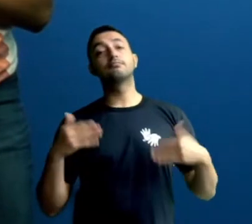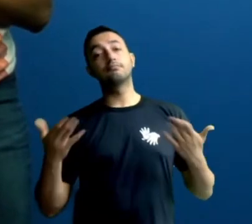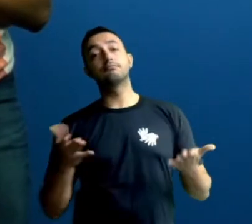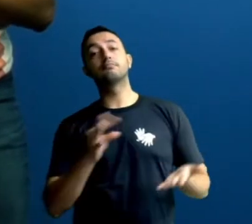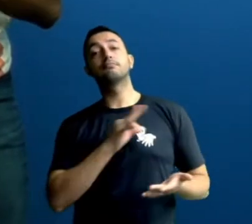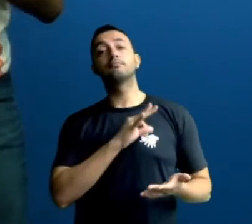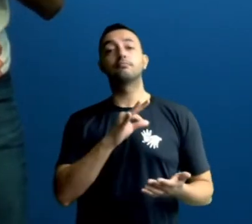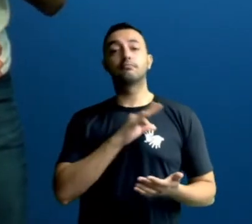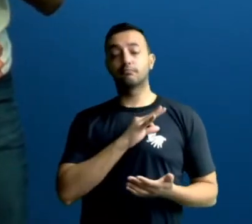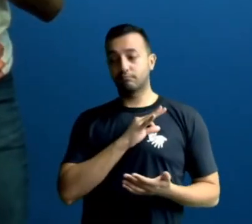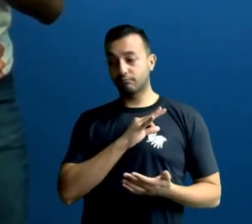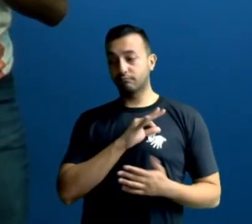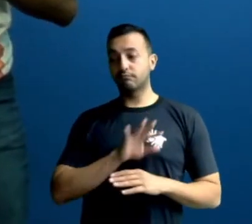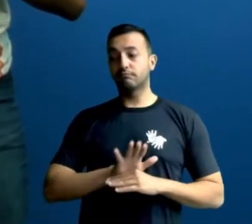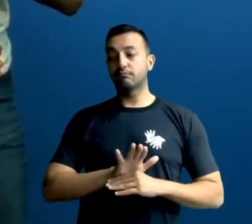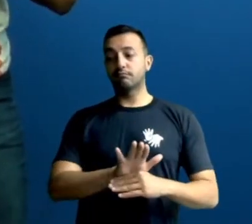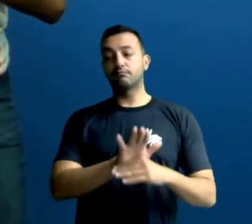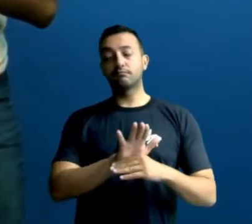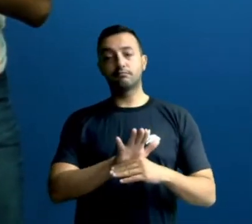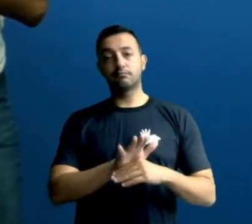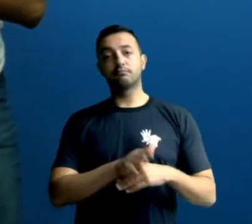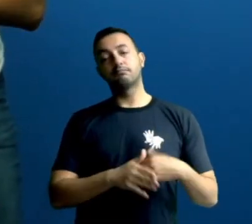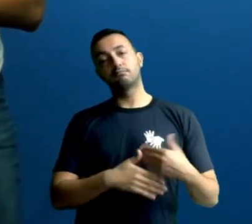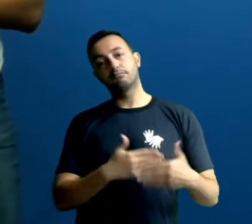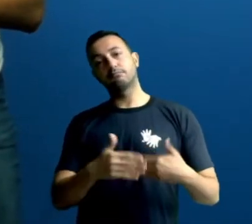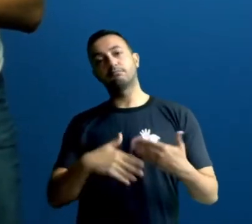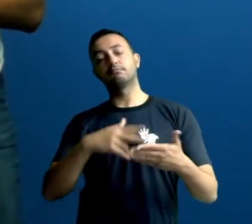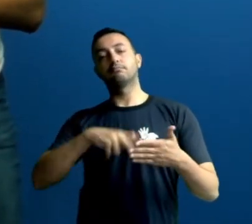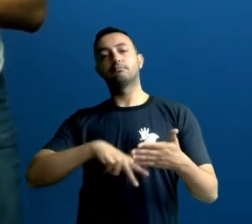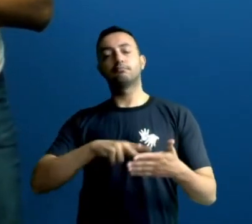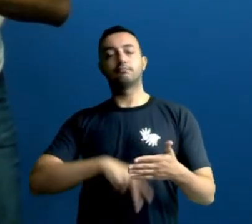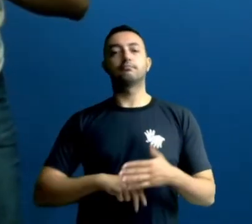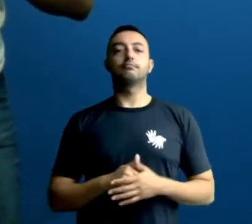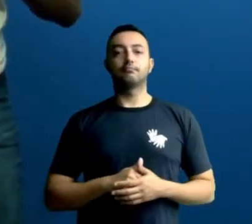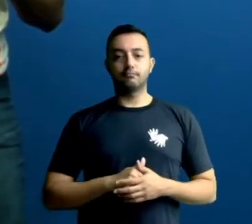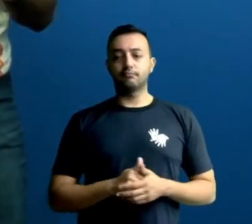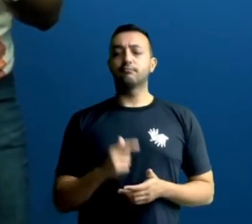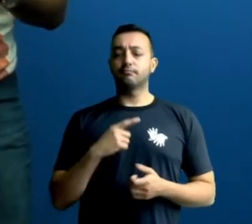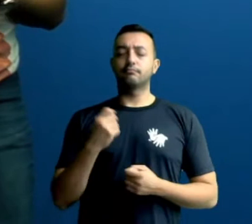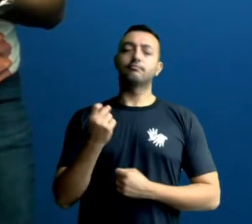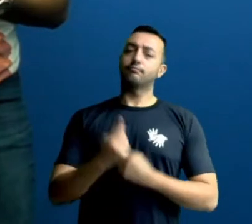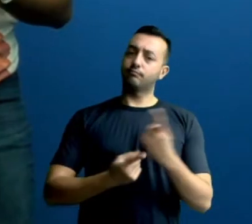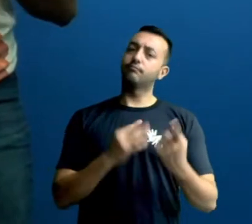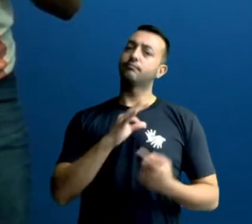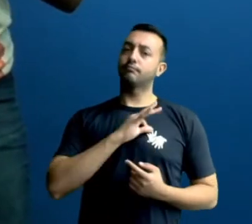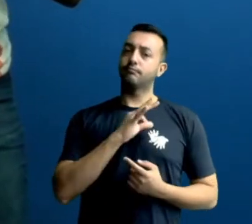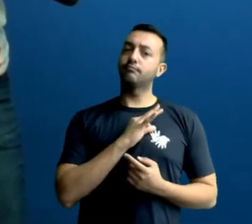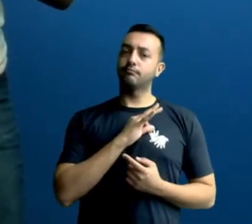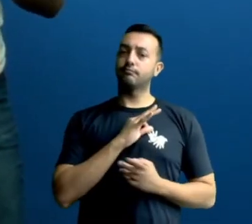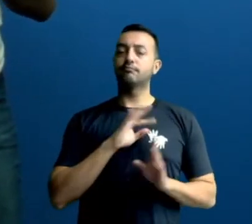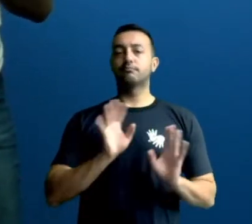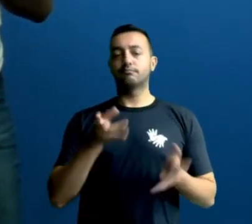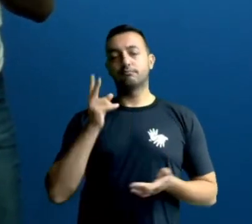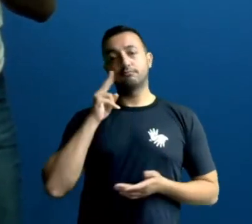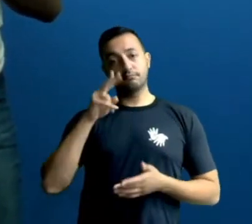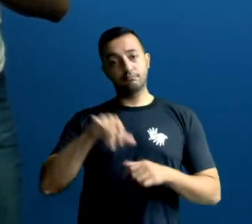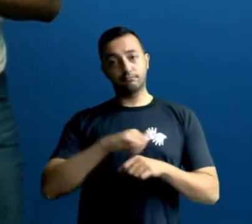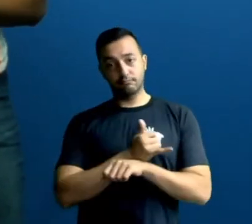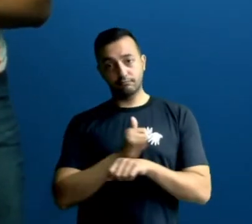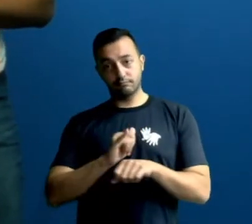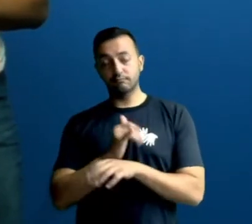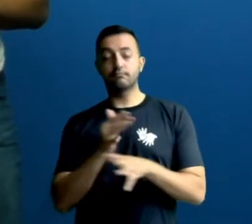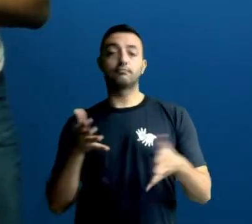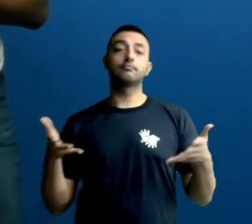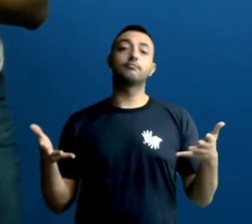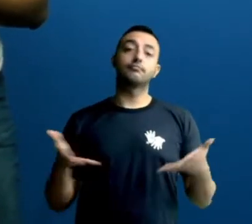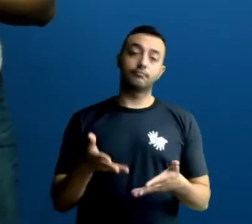as técnicas que auxiliam no processo da leitura? Temos algumas técnicas. A gente já viu as estratégias e